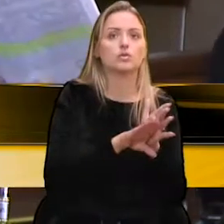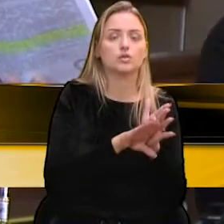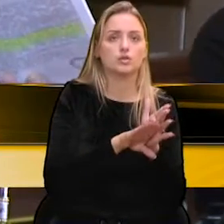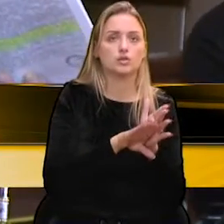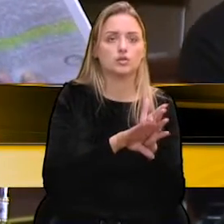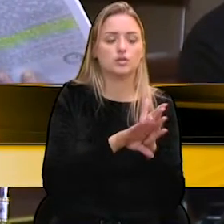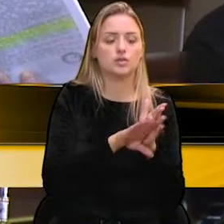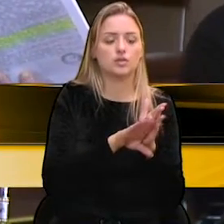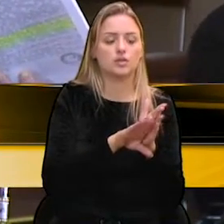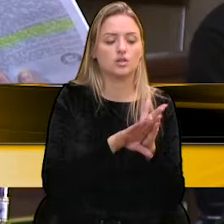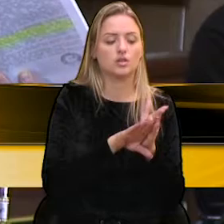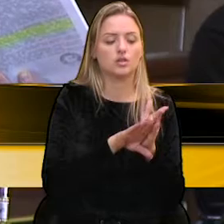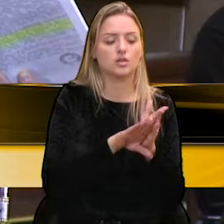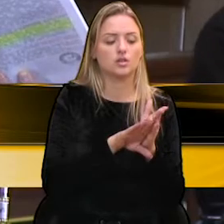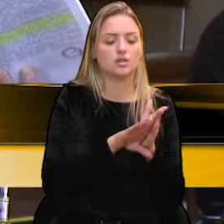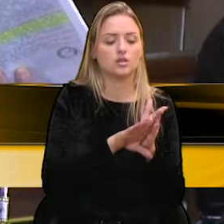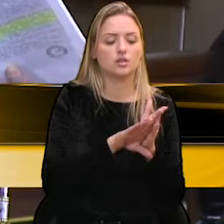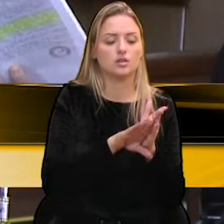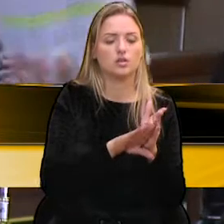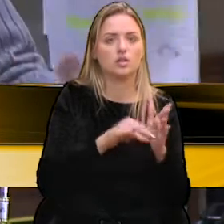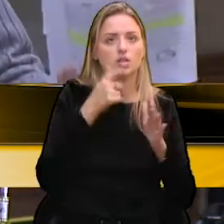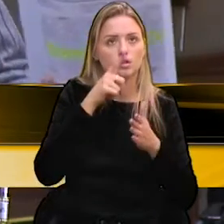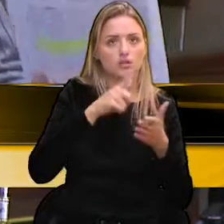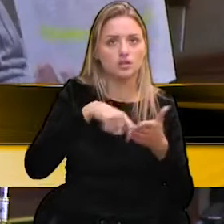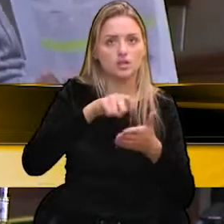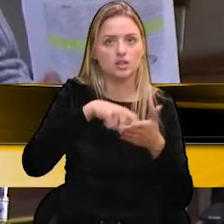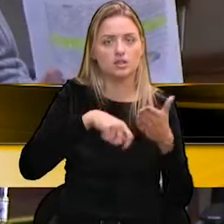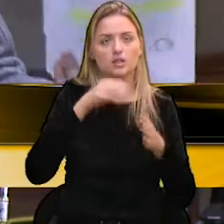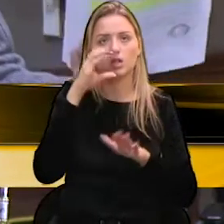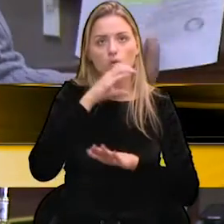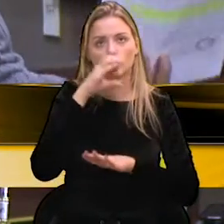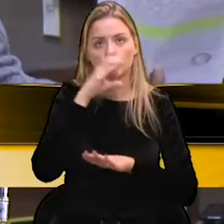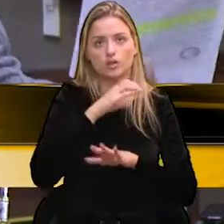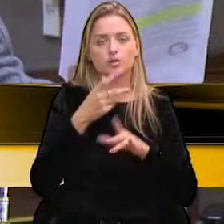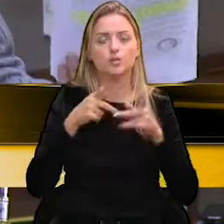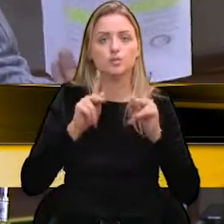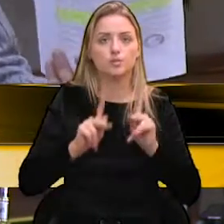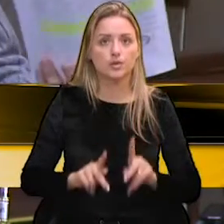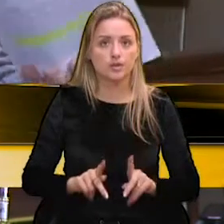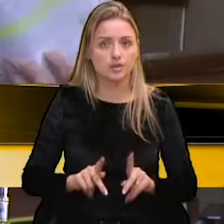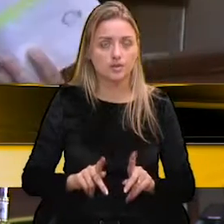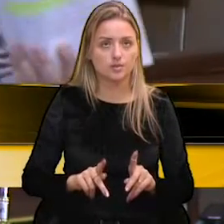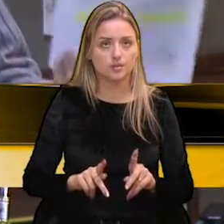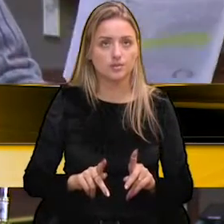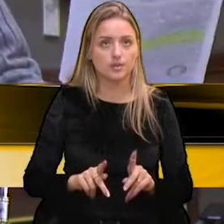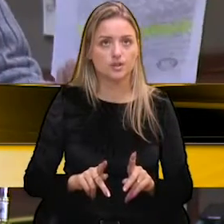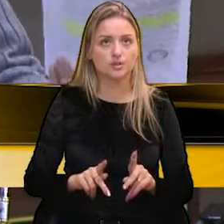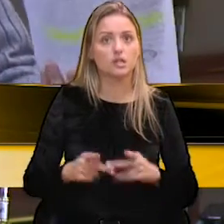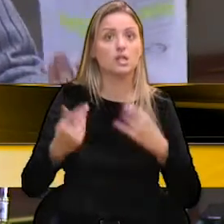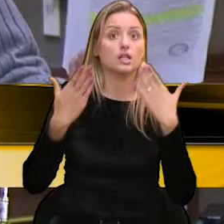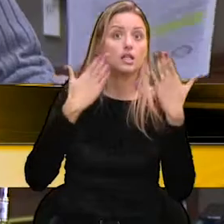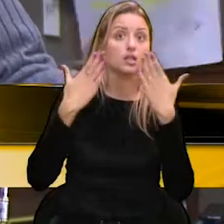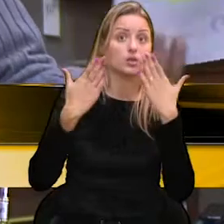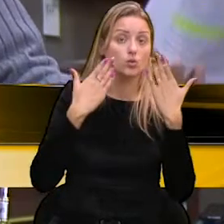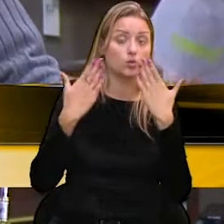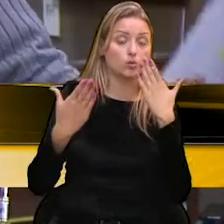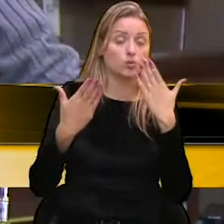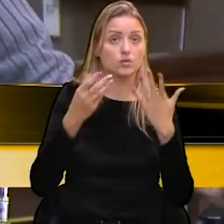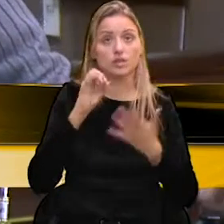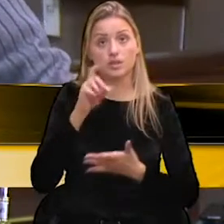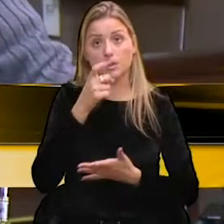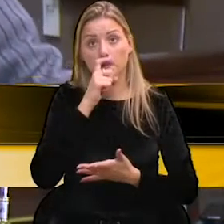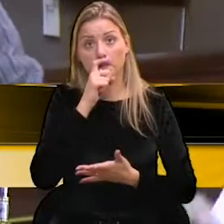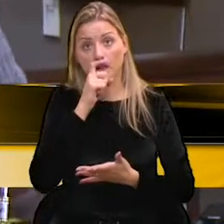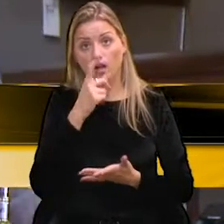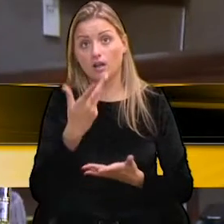né, possa sancionar imediatamente esse projeto, para que as pessoas, né, que estejam em dúvida da paternidade